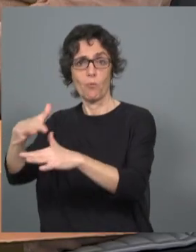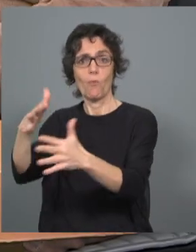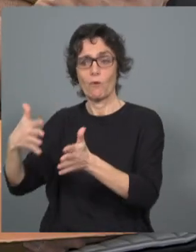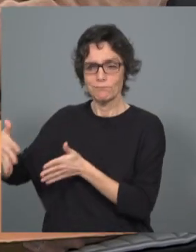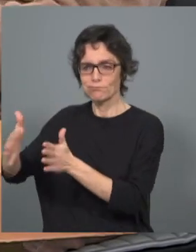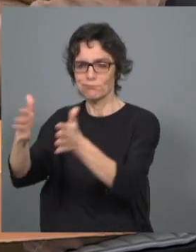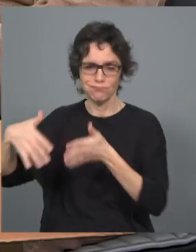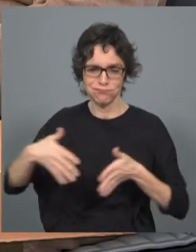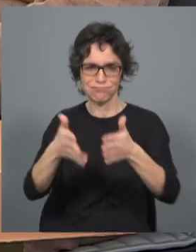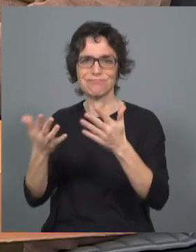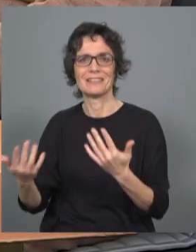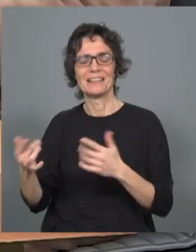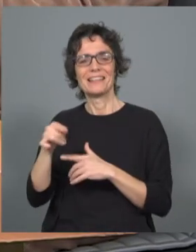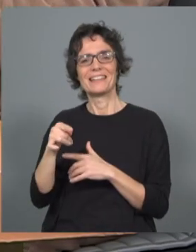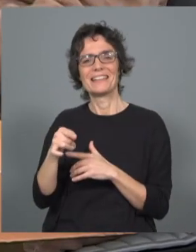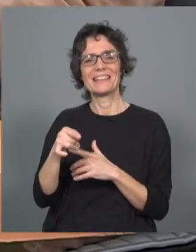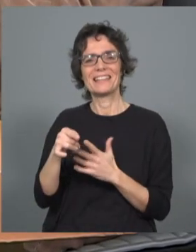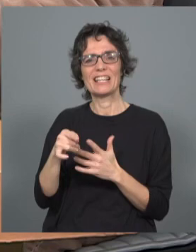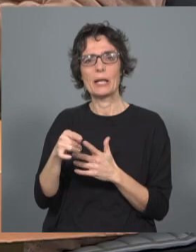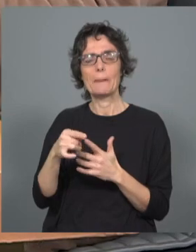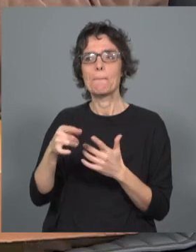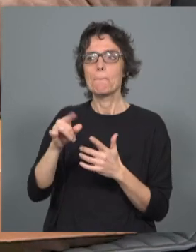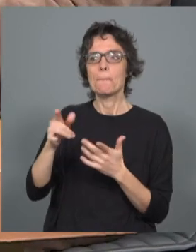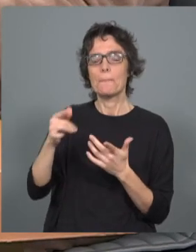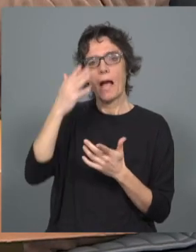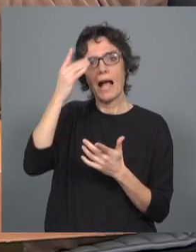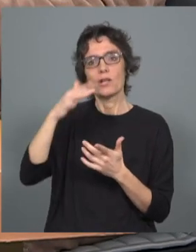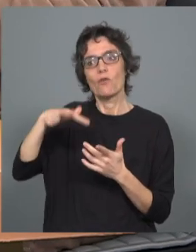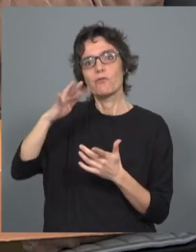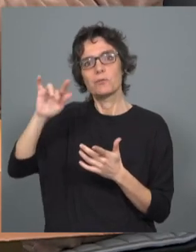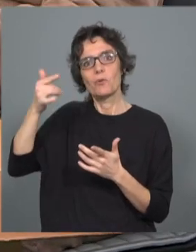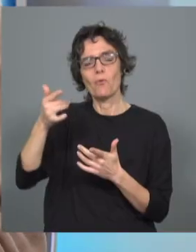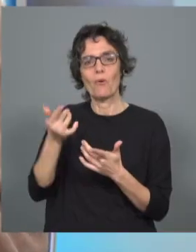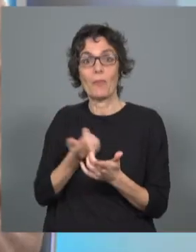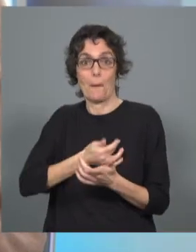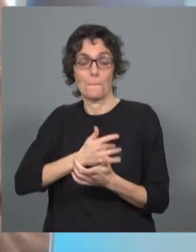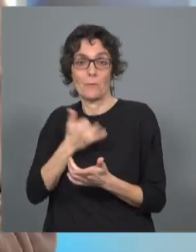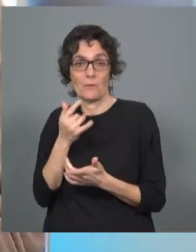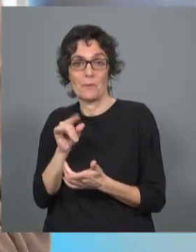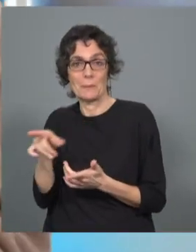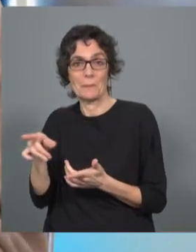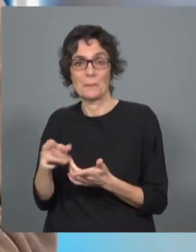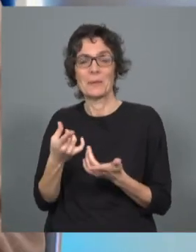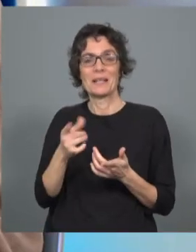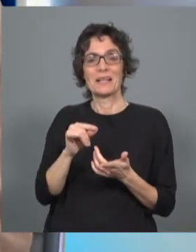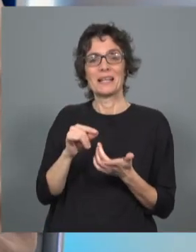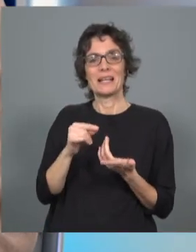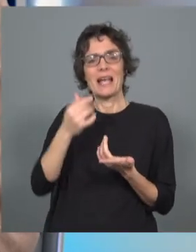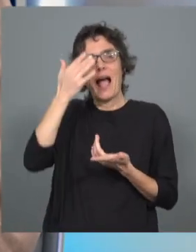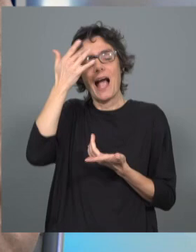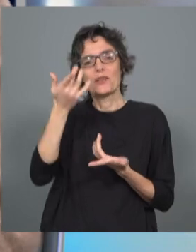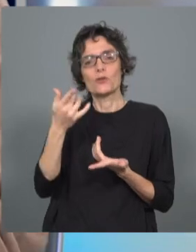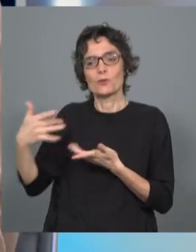estão integradas. E eles também são outra família Amoris Laetitia, que também a fazer o seu percurso e também, penso eu, já em